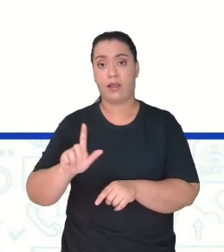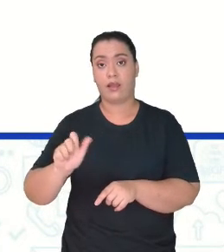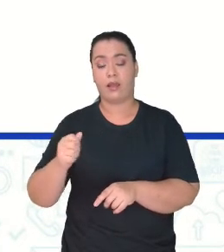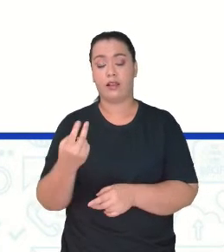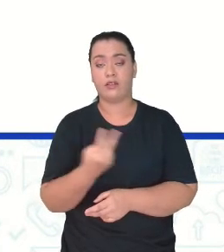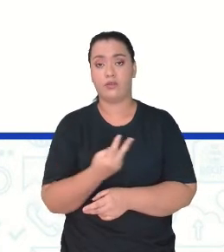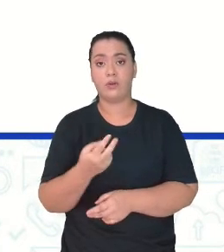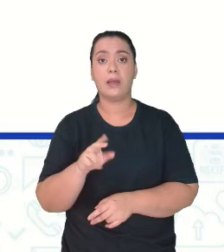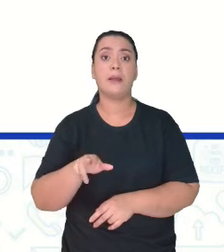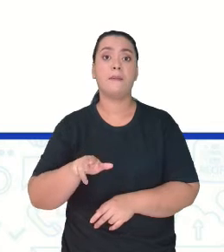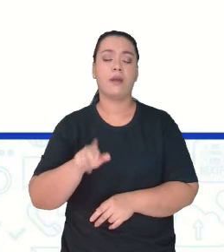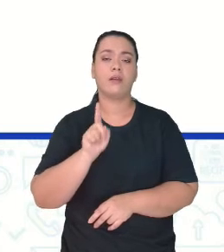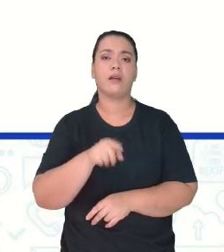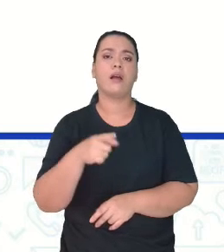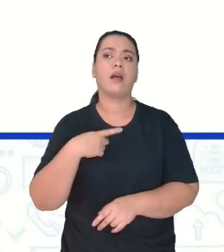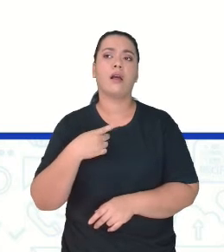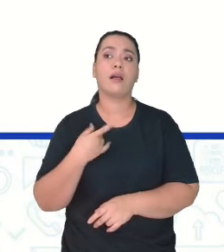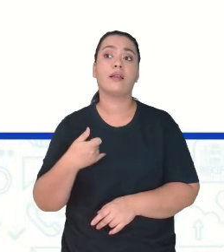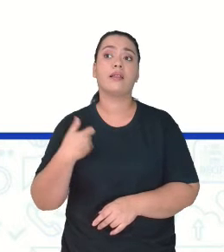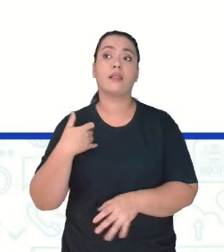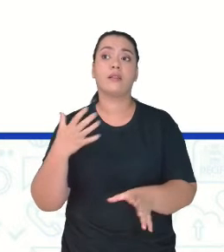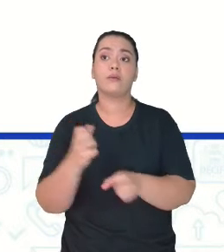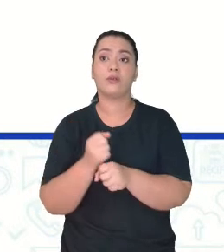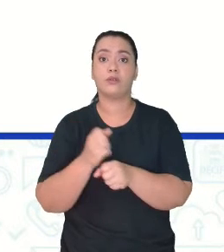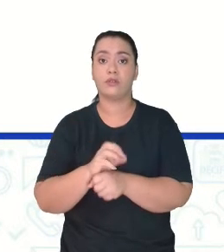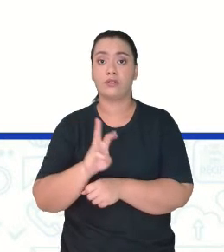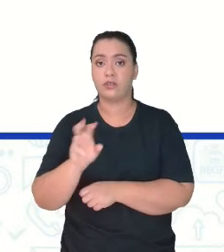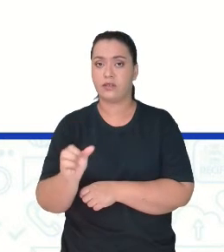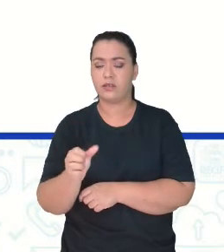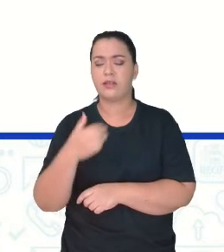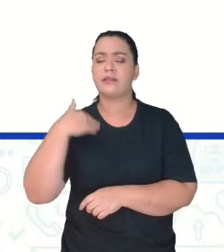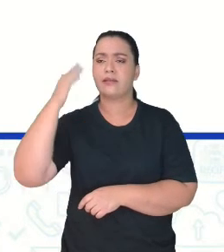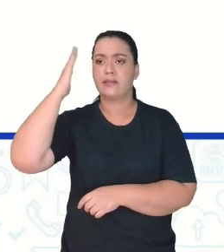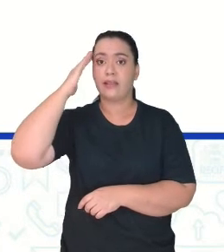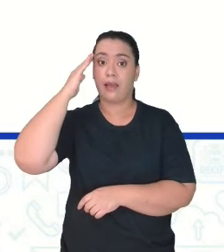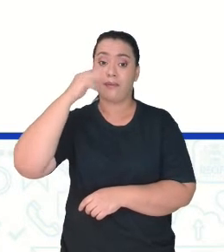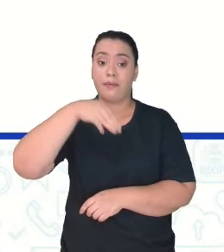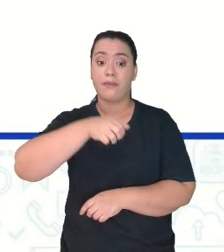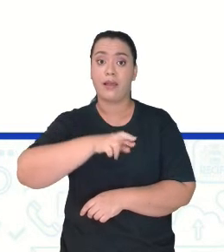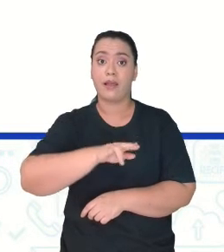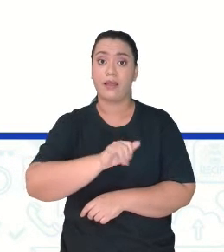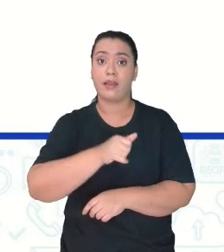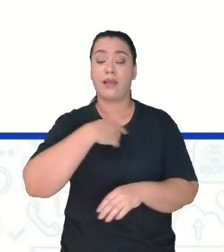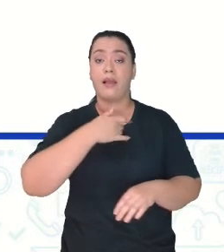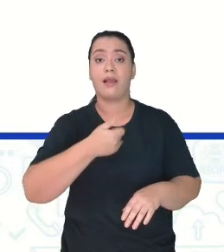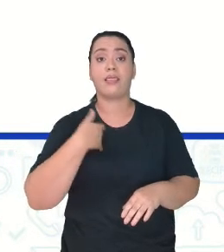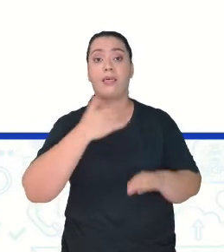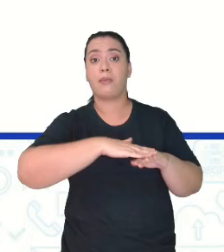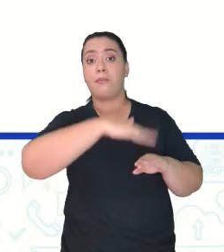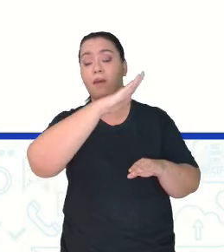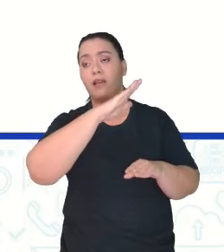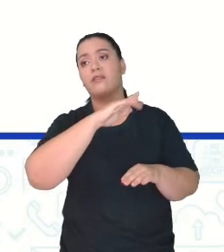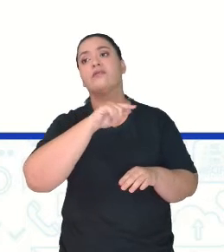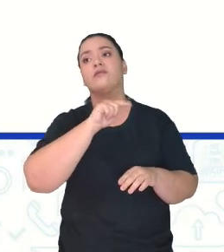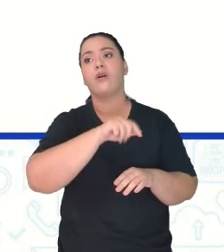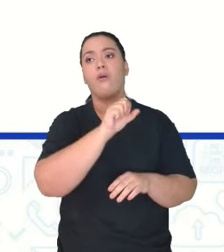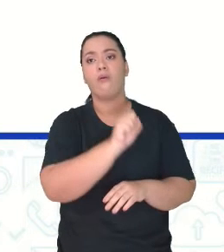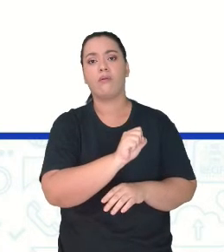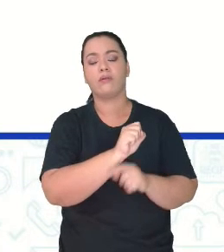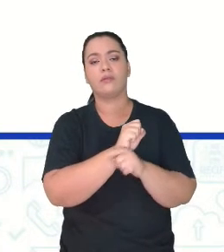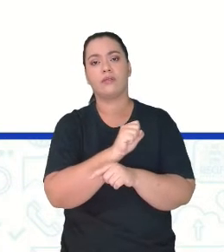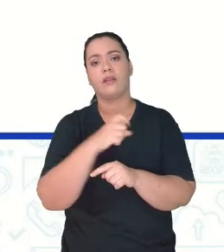36 anos. Sabe-se que Maria tem 8 anos a mais que Carla. Quantos